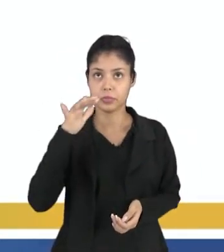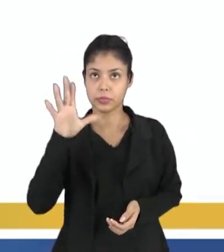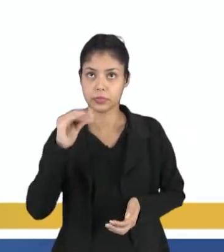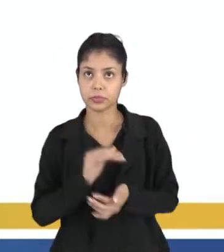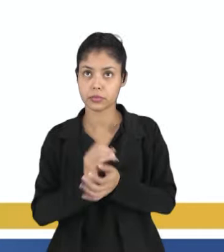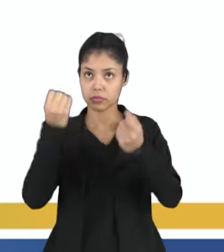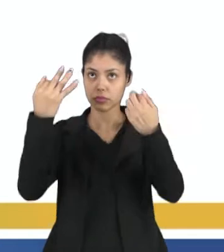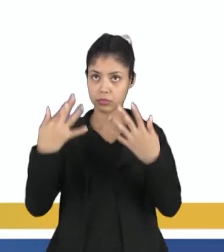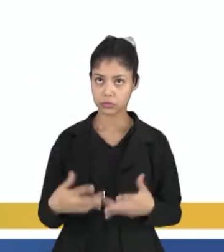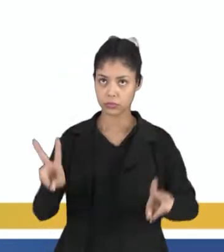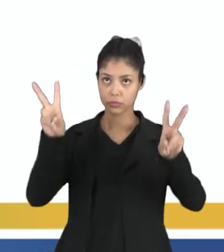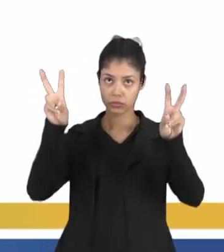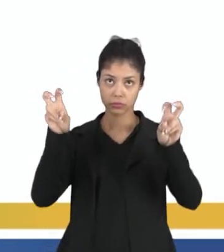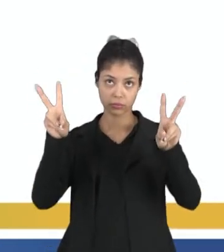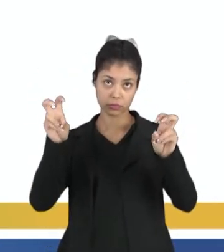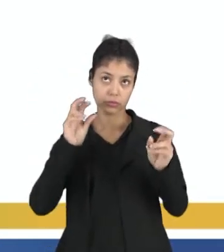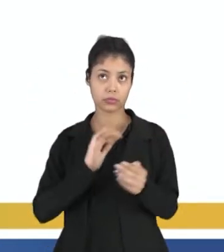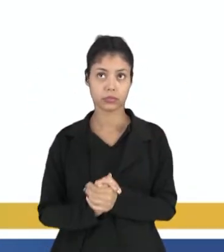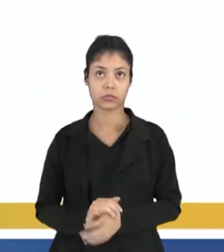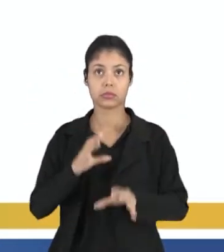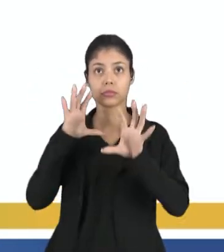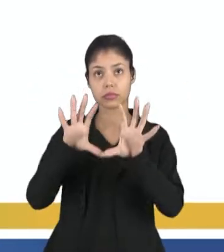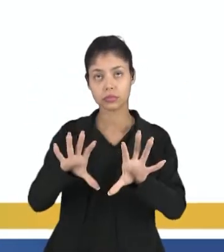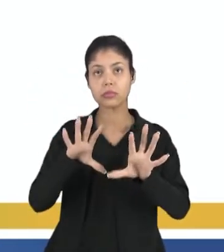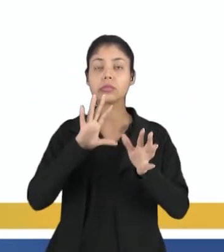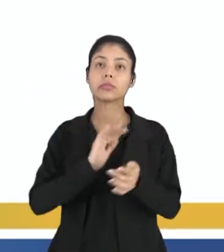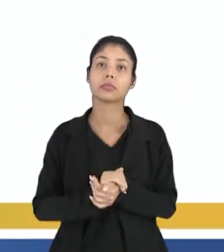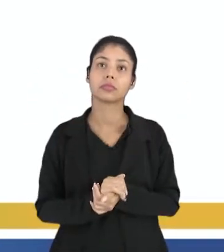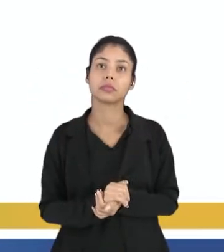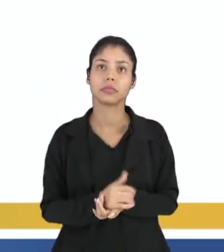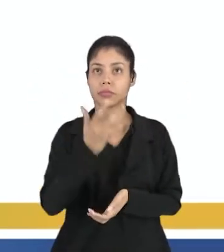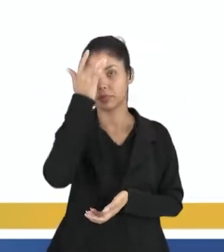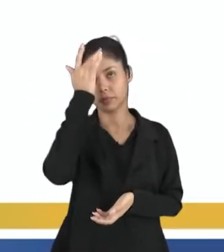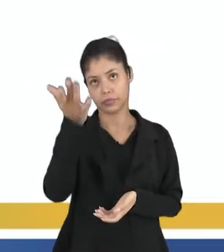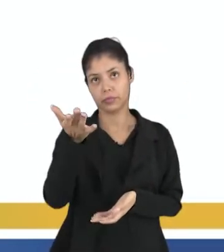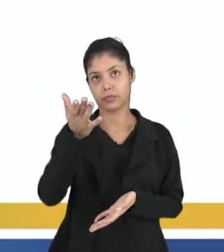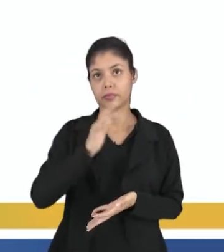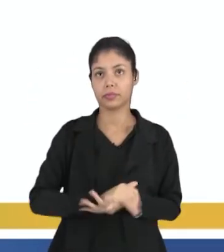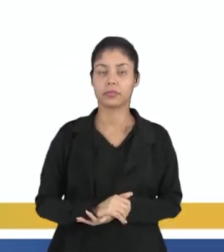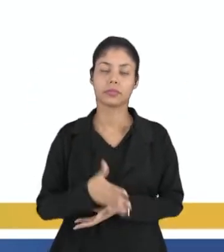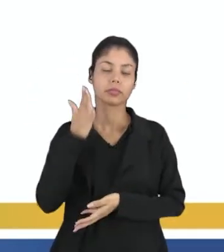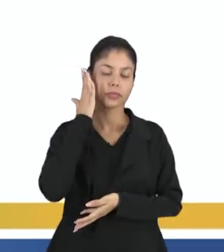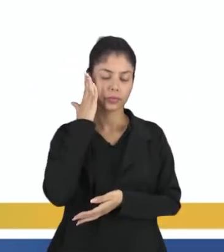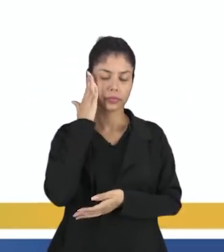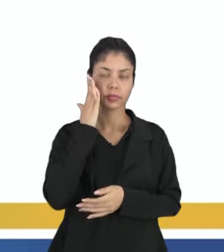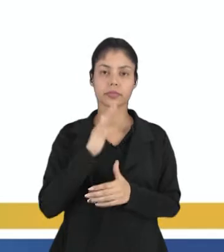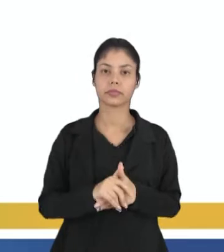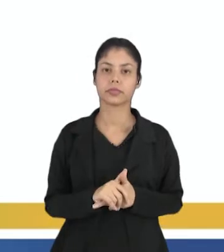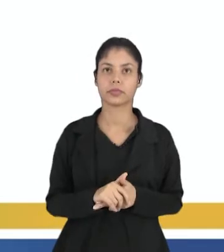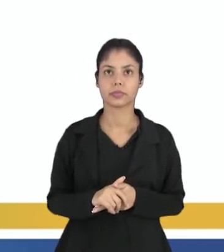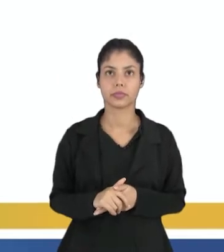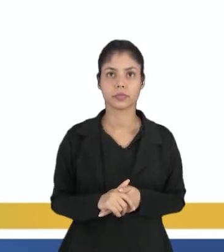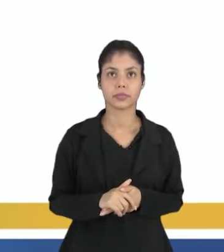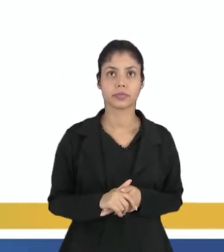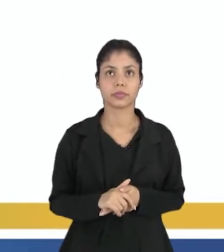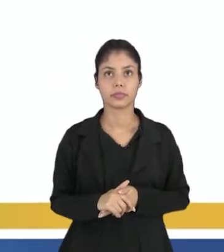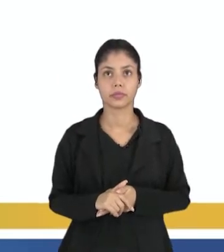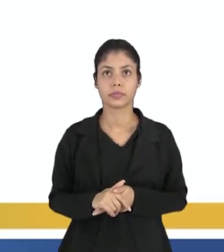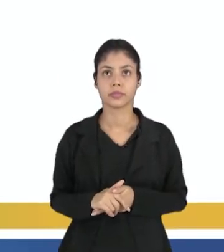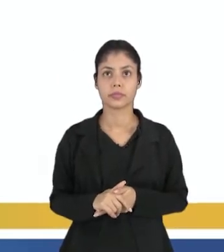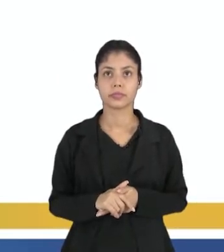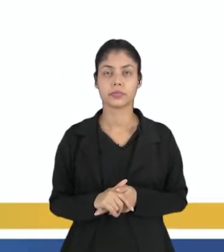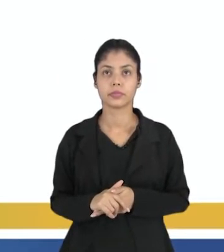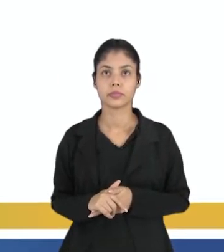utilizando ilustrações explicativas sobre o tema, e assim torna-se mais fácil de ser compreendido.